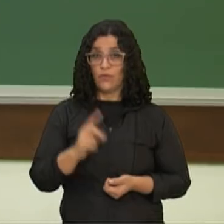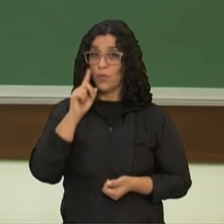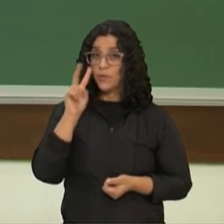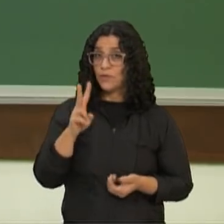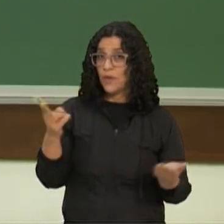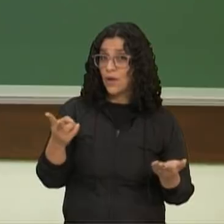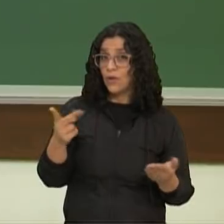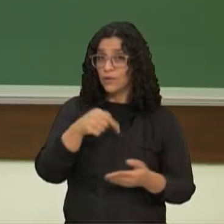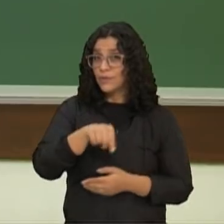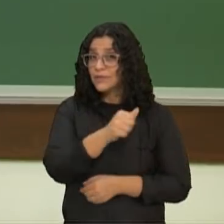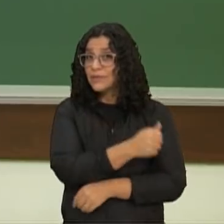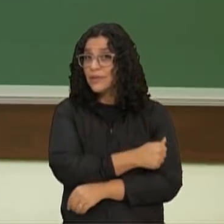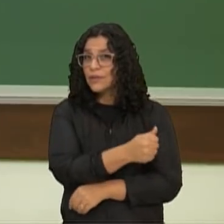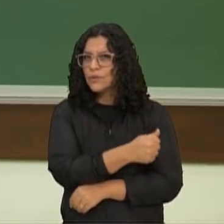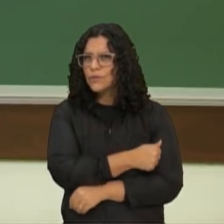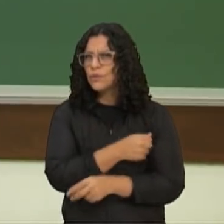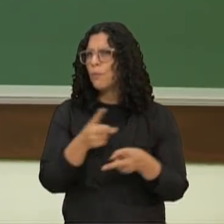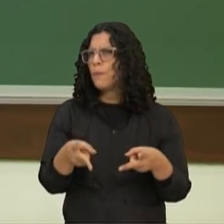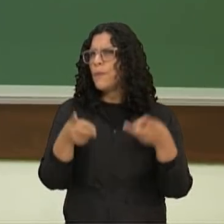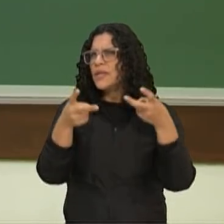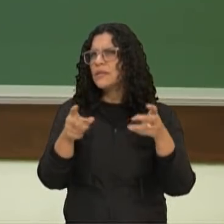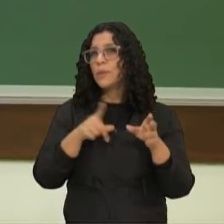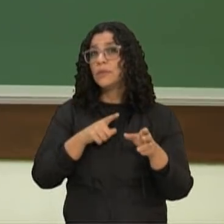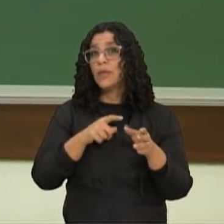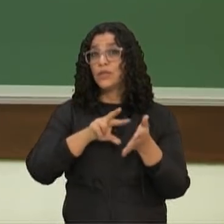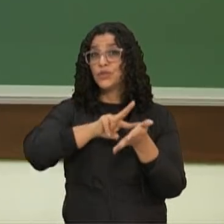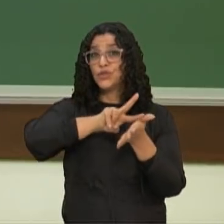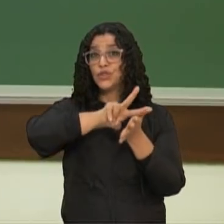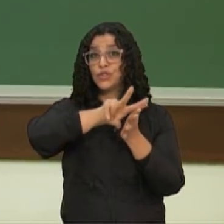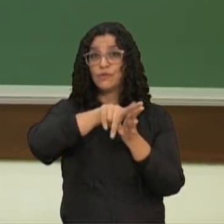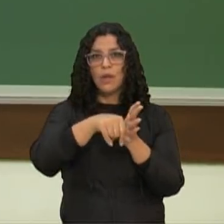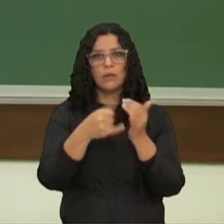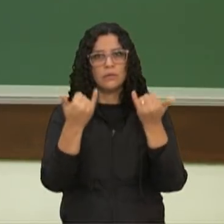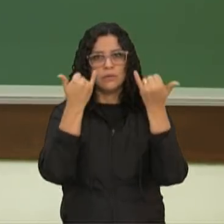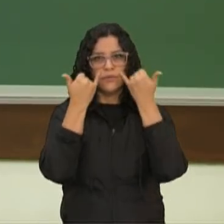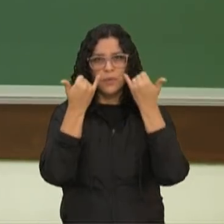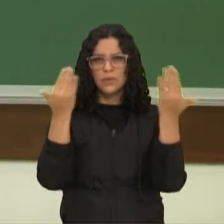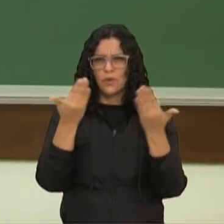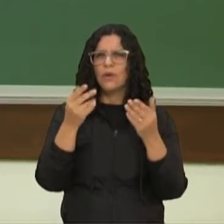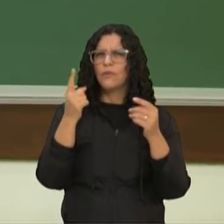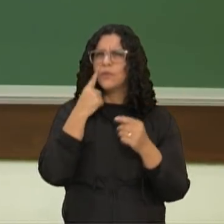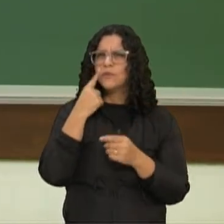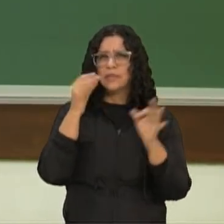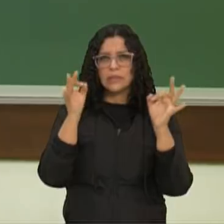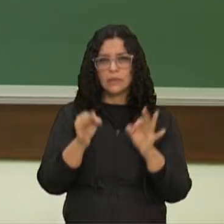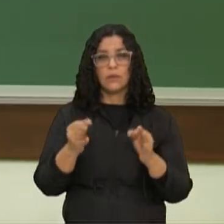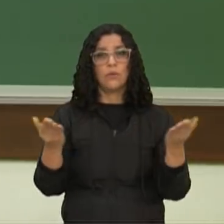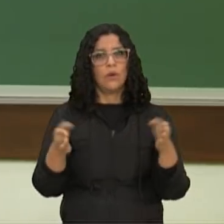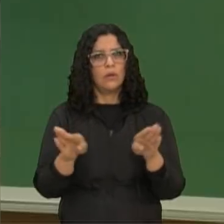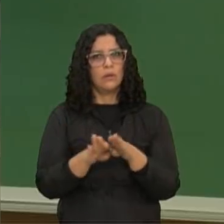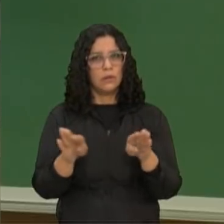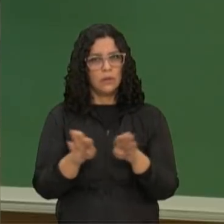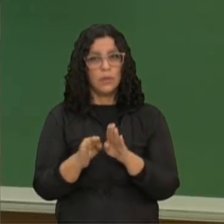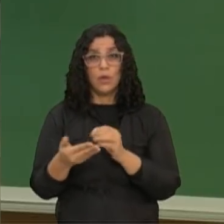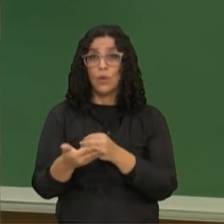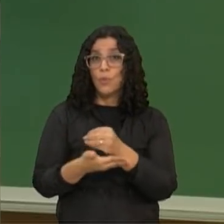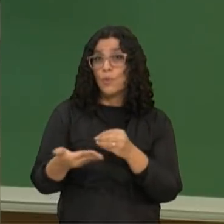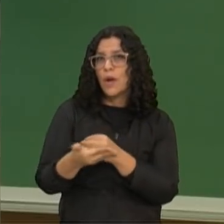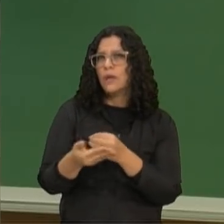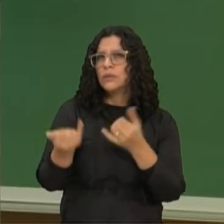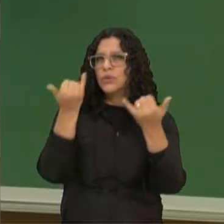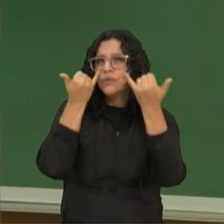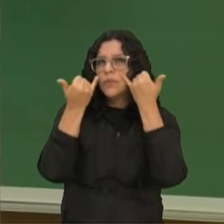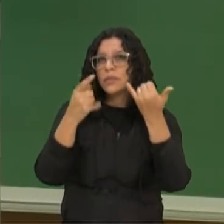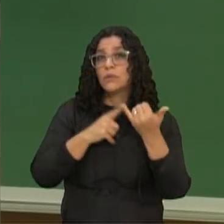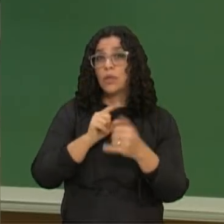Vamos lá então, prezados alunos, reparem que uma diversidade muito ampla de dados aqui. Então vamos ali. Olha o que ele dá como base para a gente. Ali,